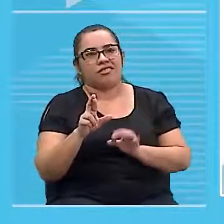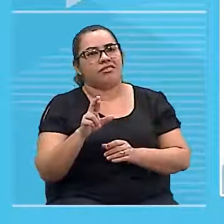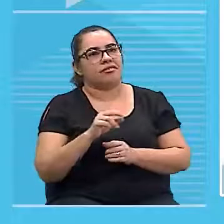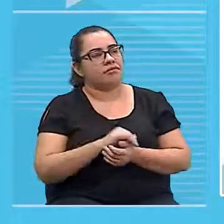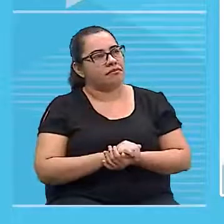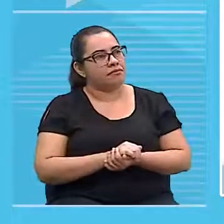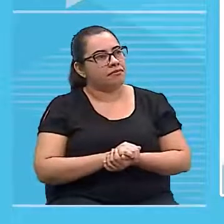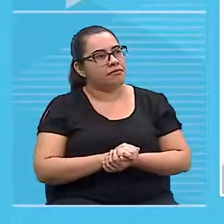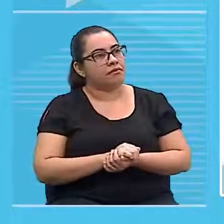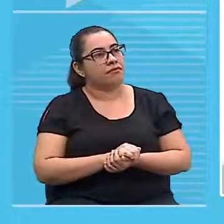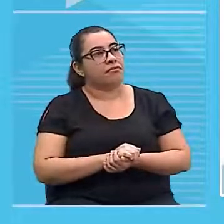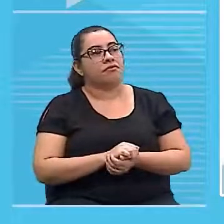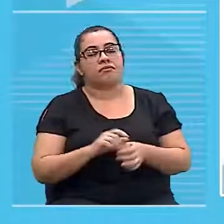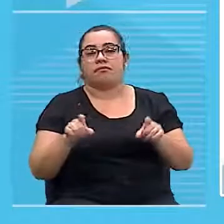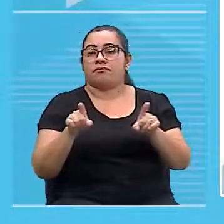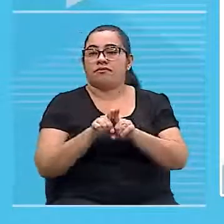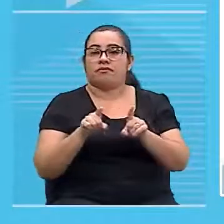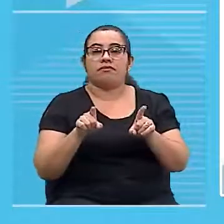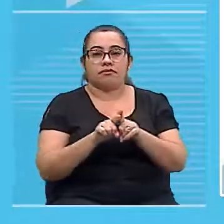E